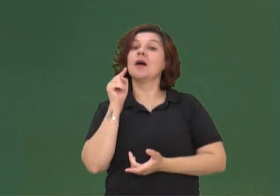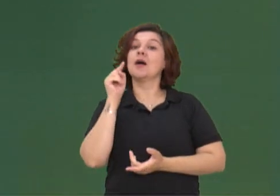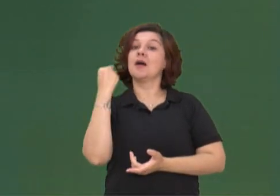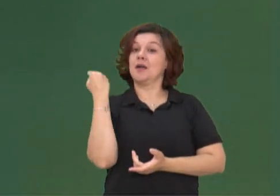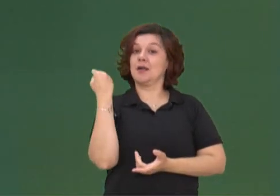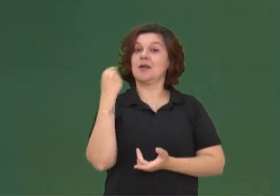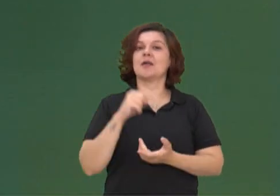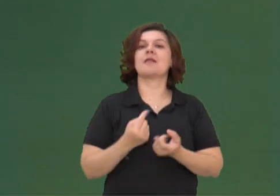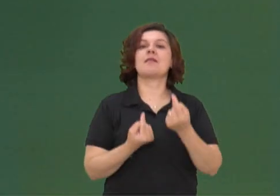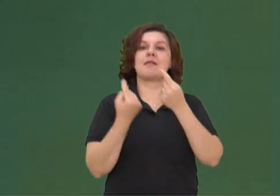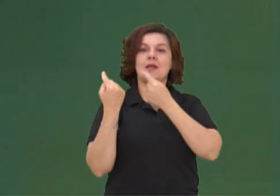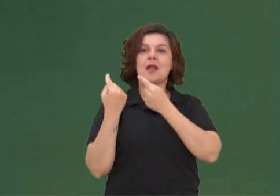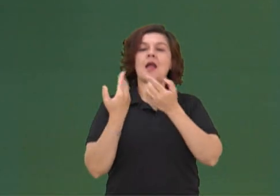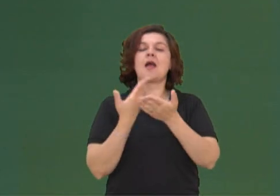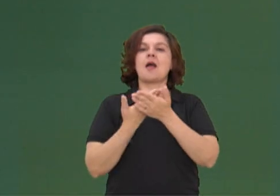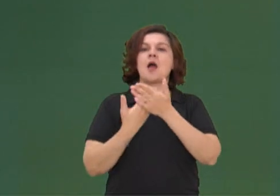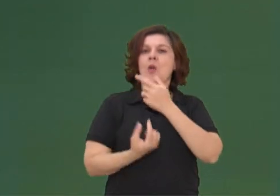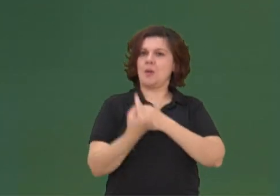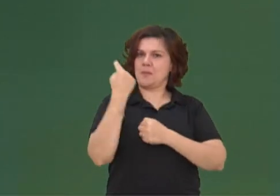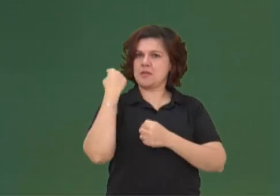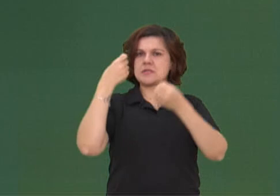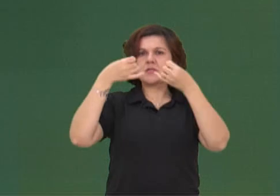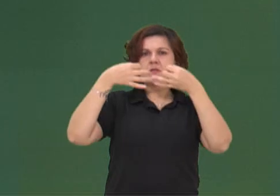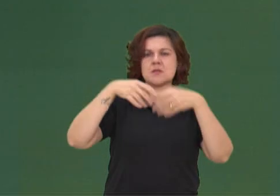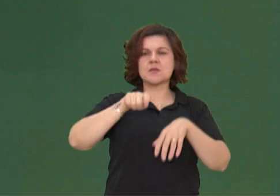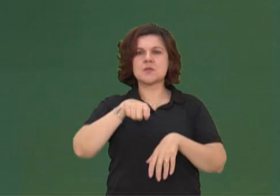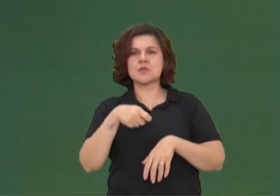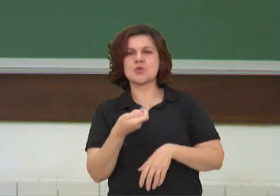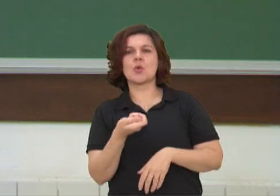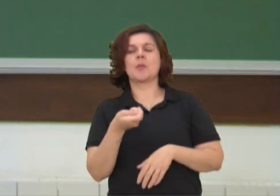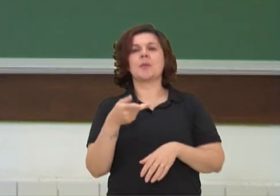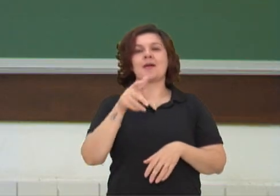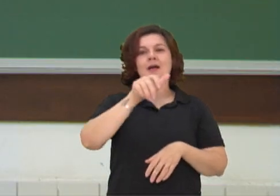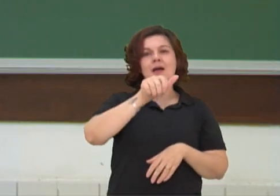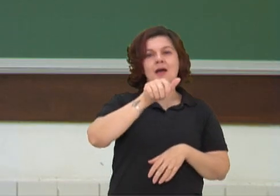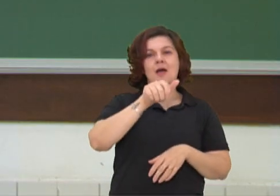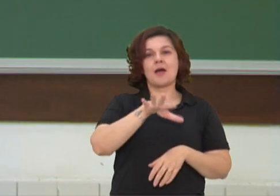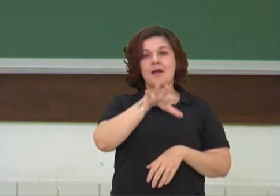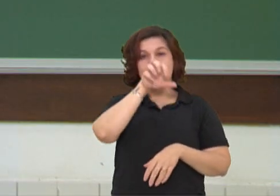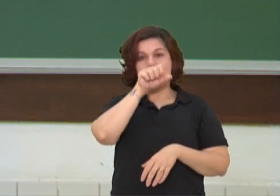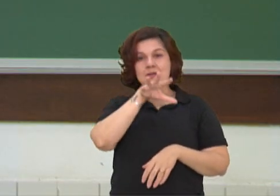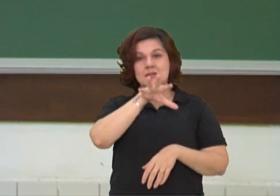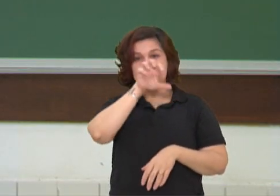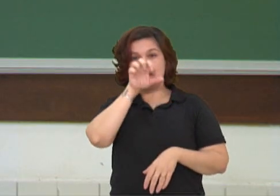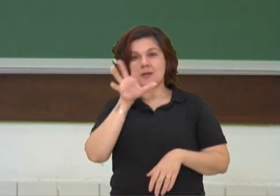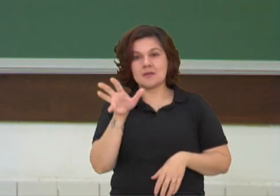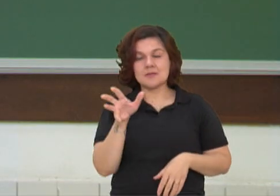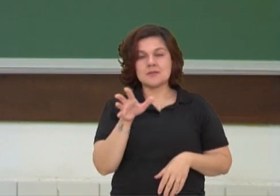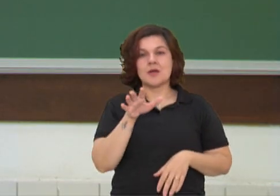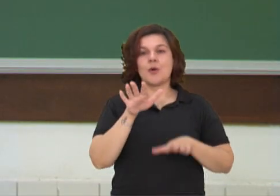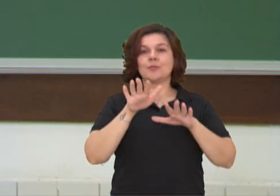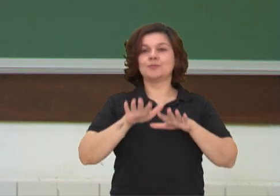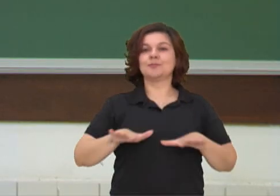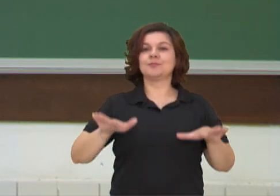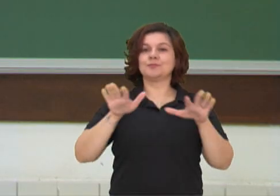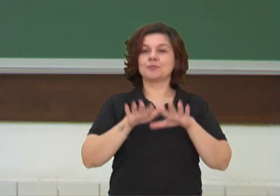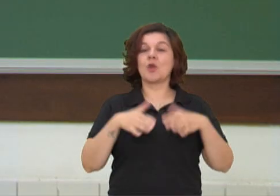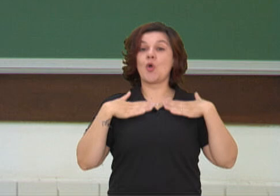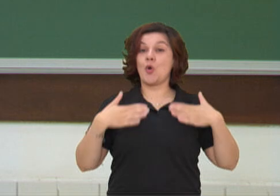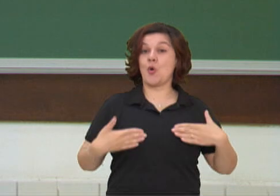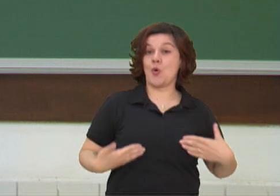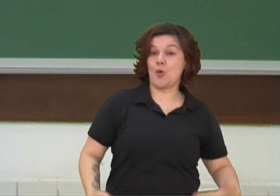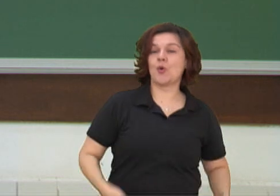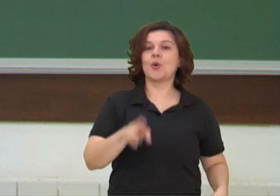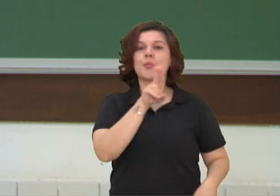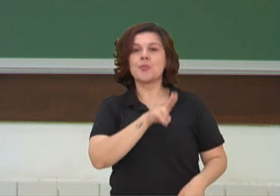Aqui, na aula passada, eu falei para vocês sobre os exercícios aeróbicos, que é quando o nosso corpo usa ali o oxigênio como